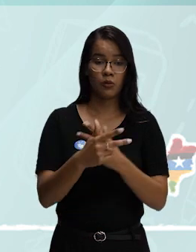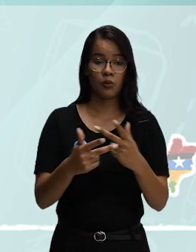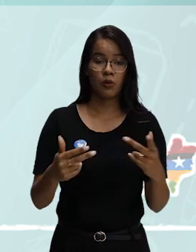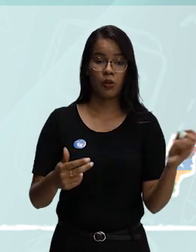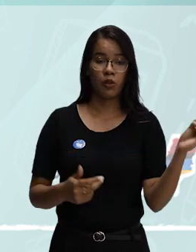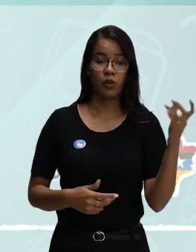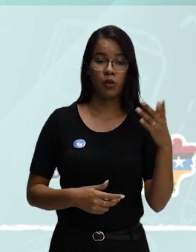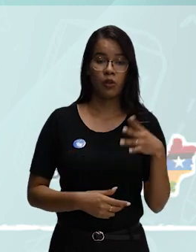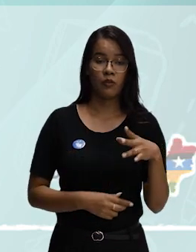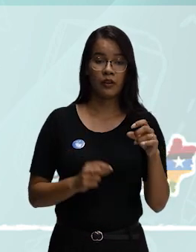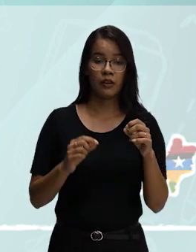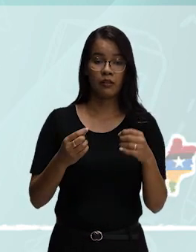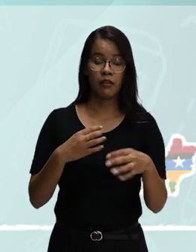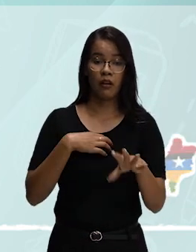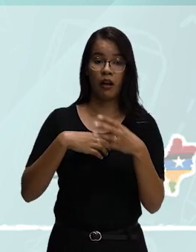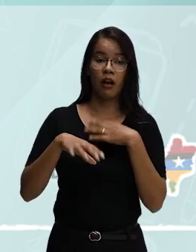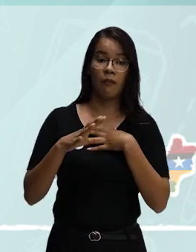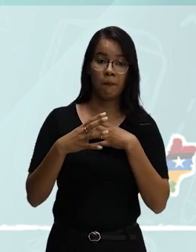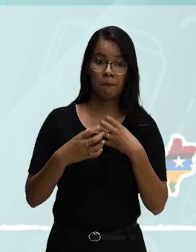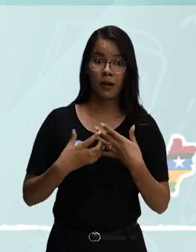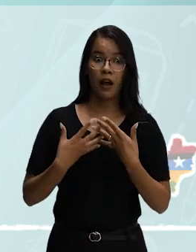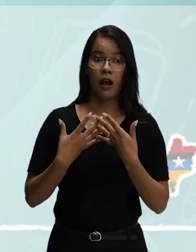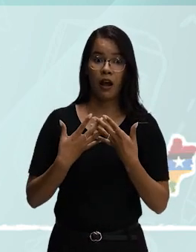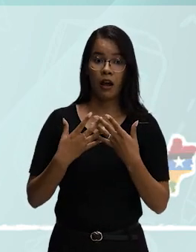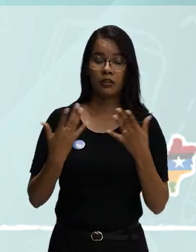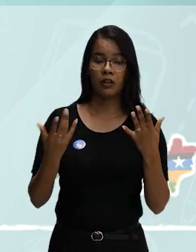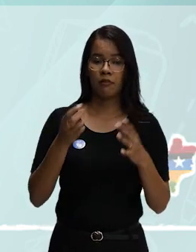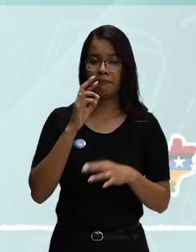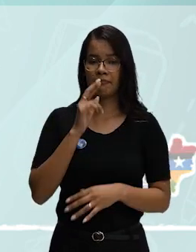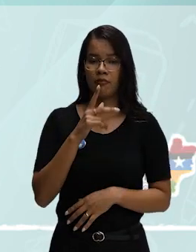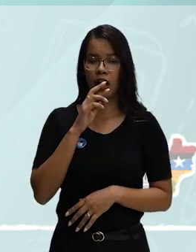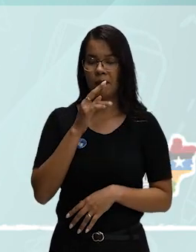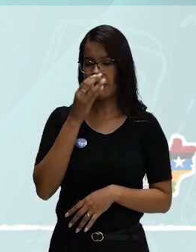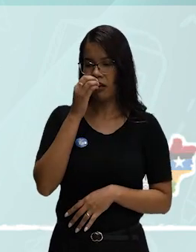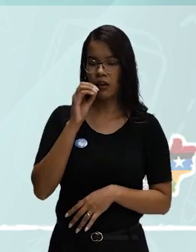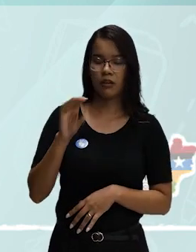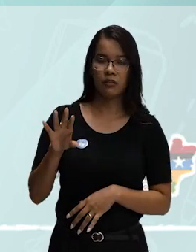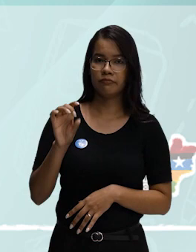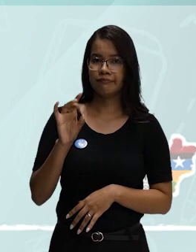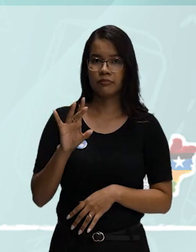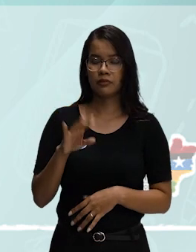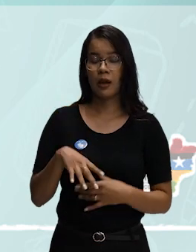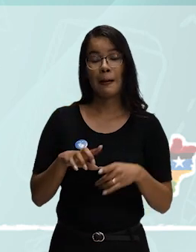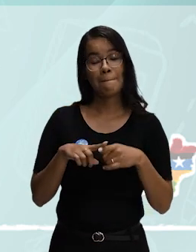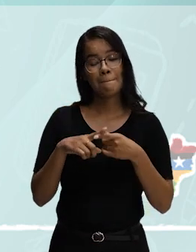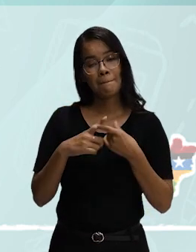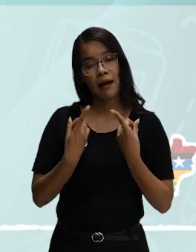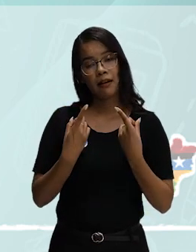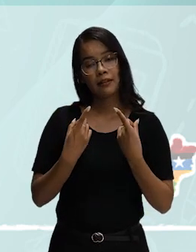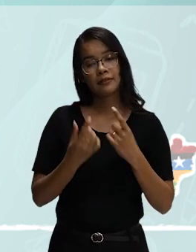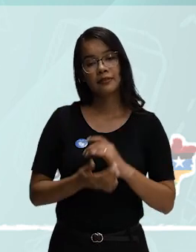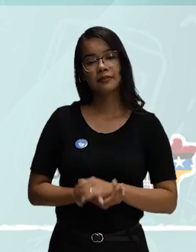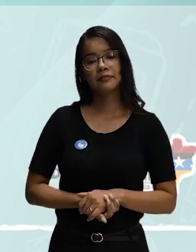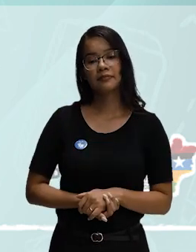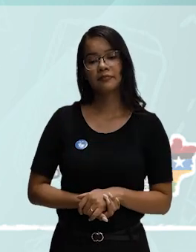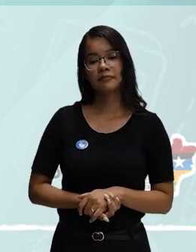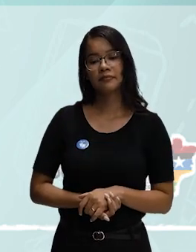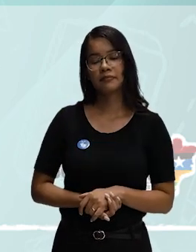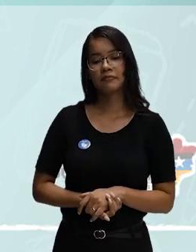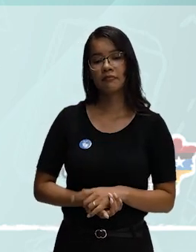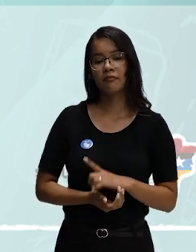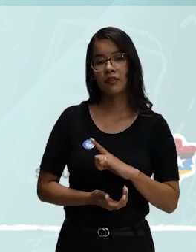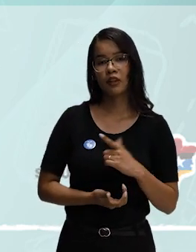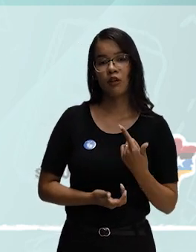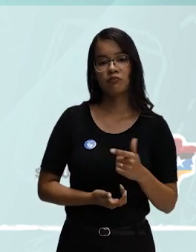trazia, que assustava. Então, muitos críticos, rejeitaram. Porém, acompanha comigo,